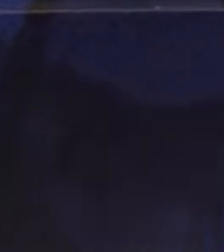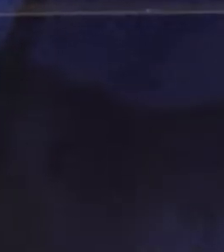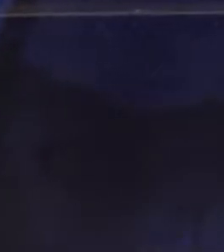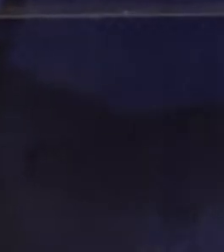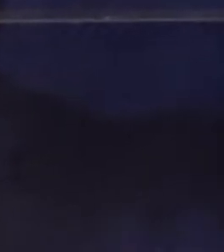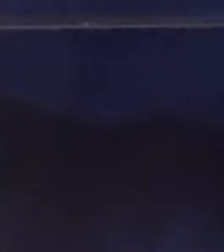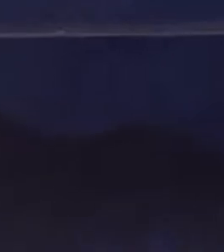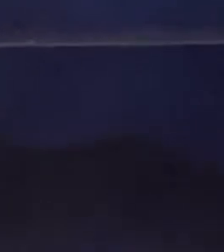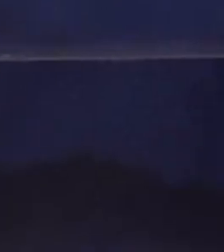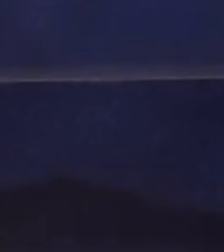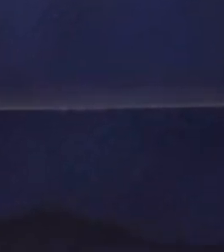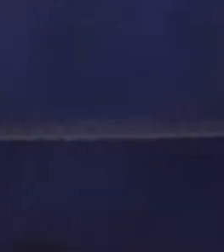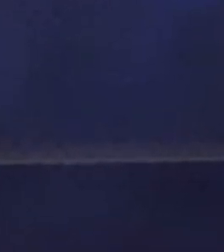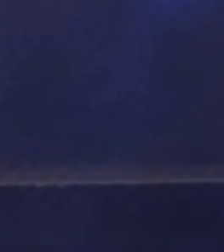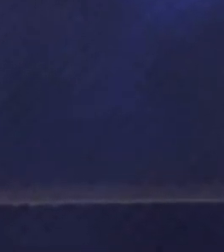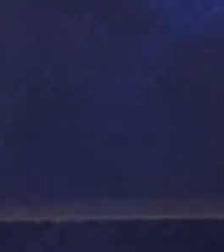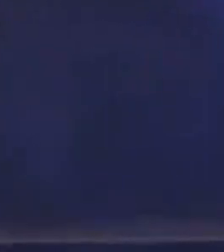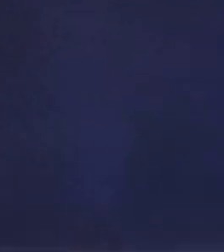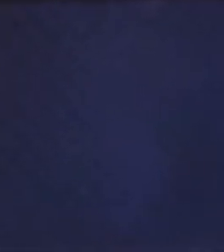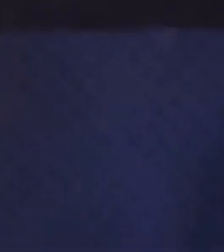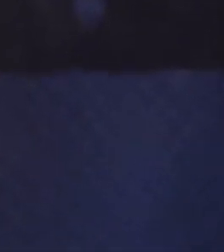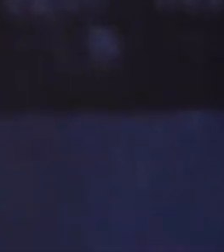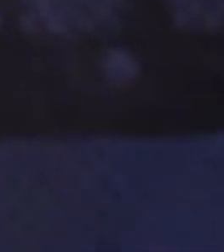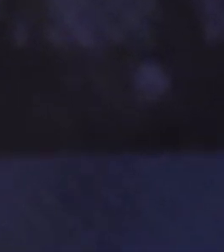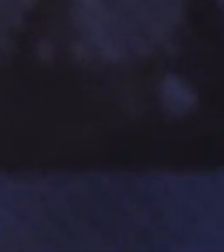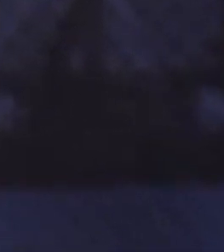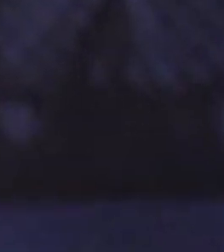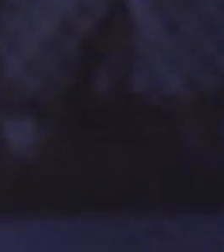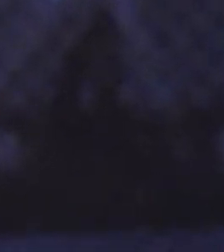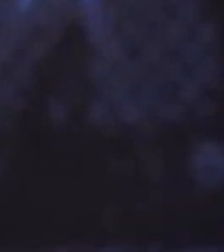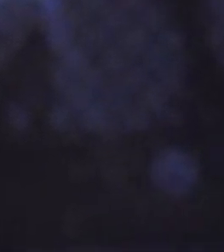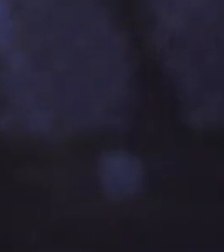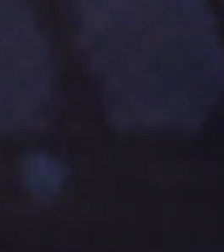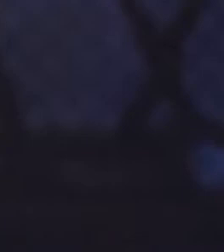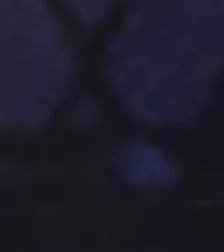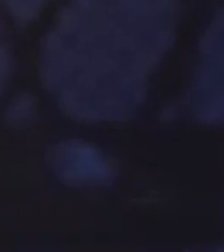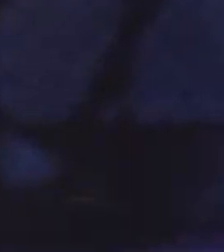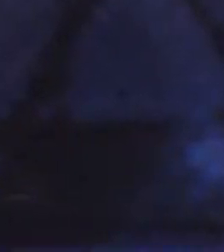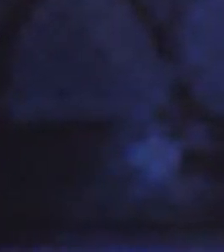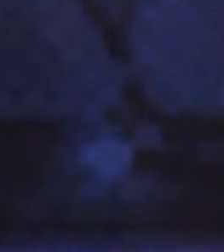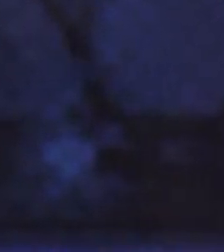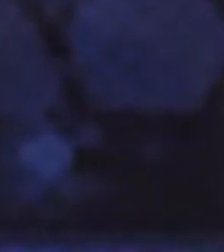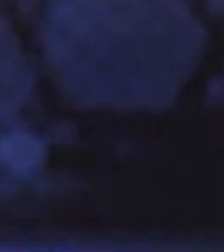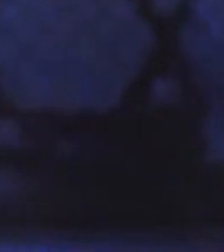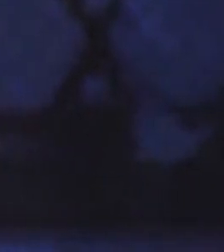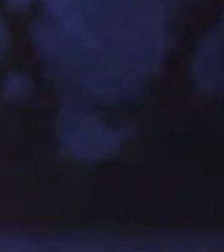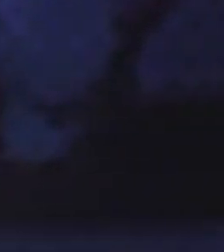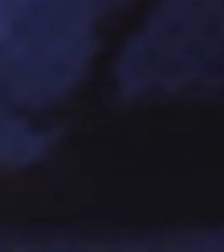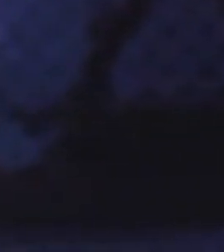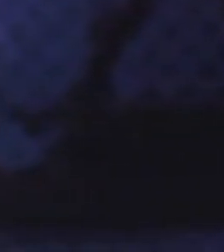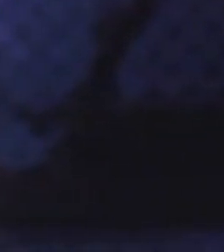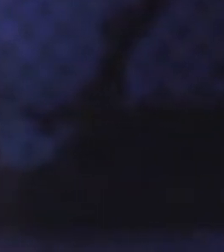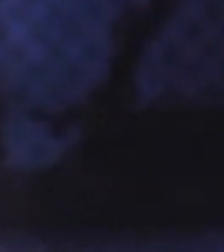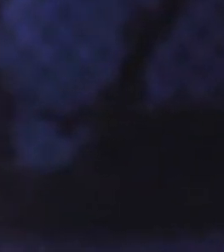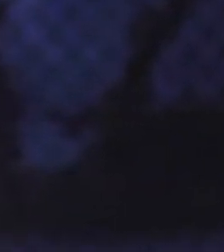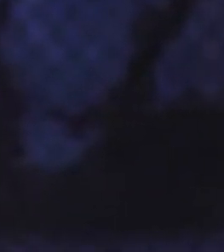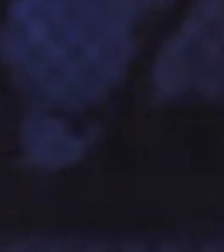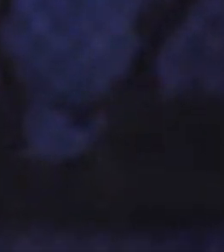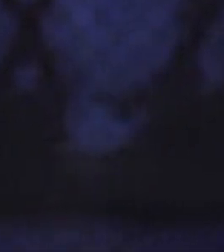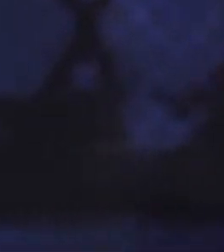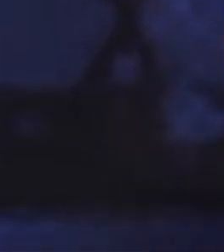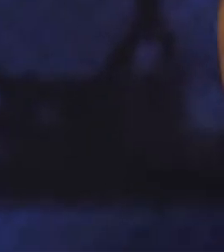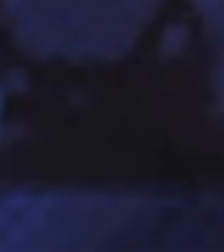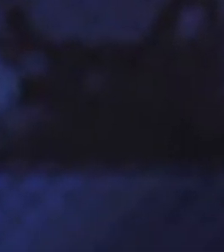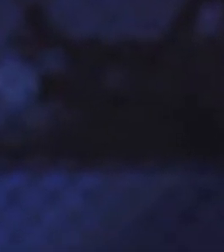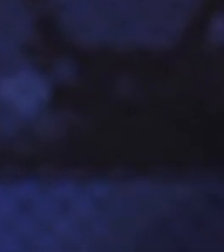Muito obrigado. E eu acho que a gente consegue contribuir, né, com a nossa empatia, que todo mundo que é tech, né,